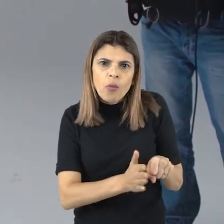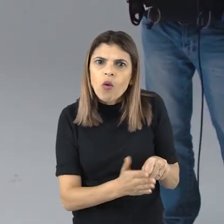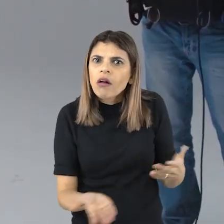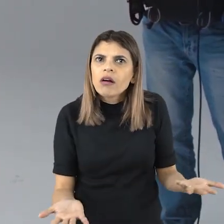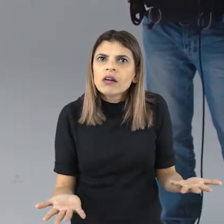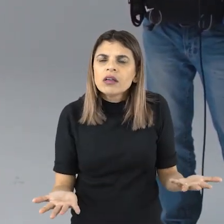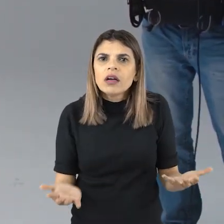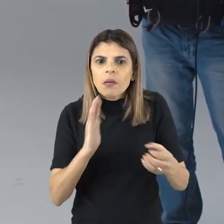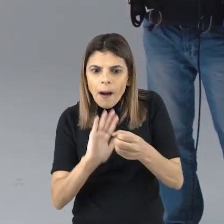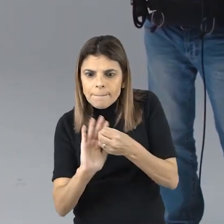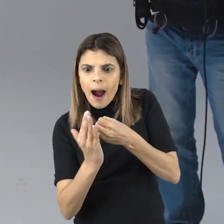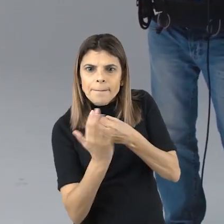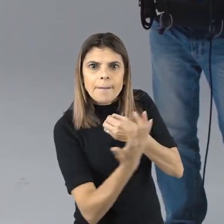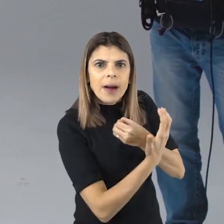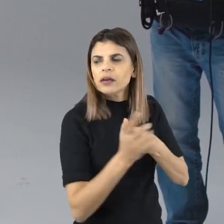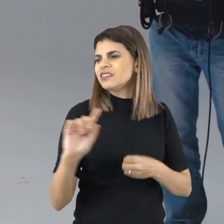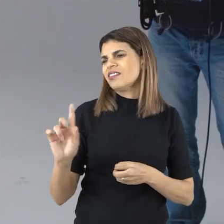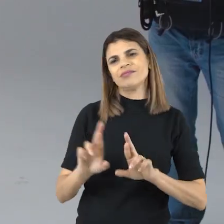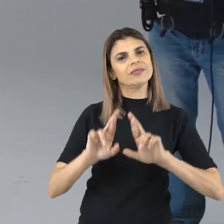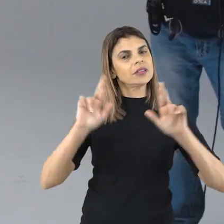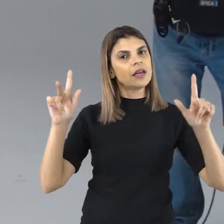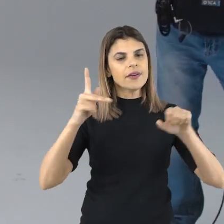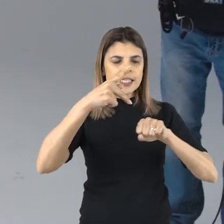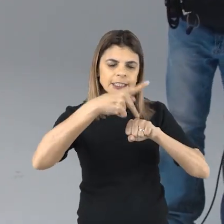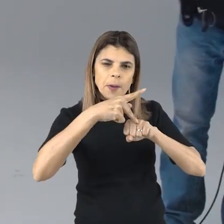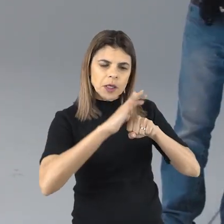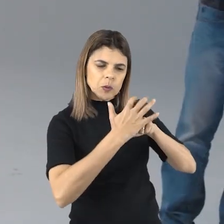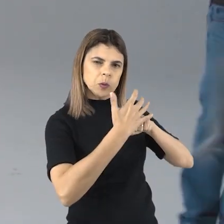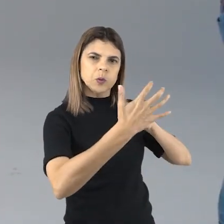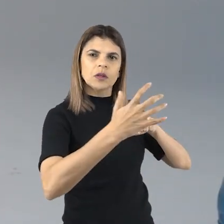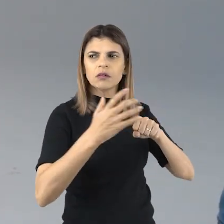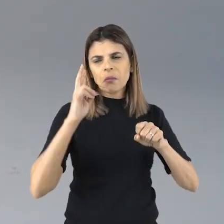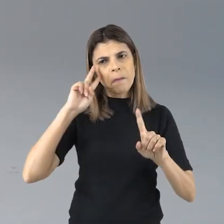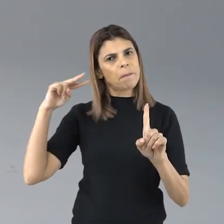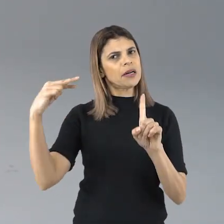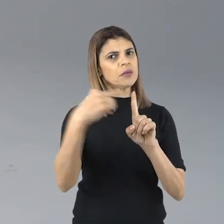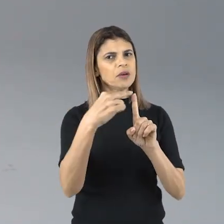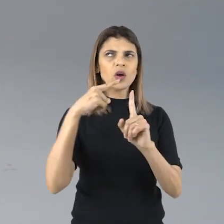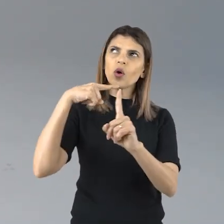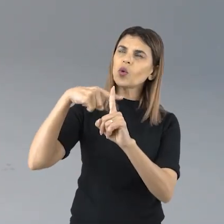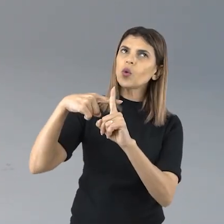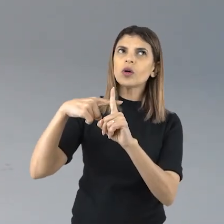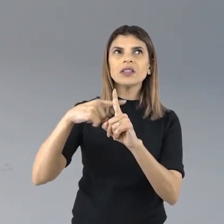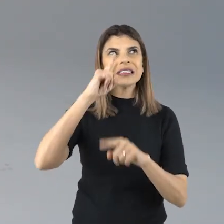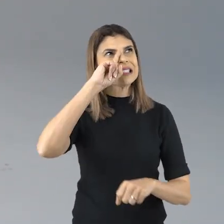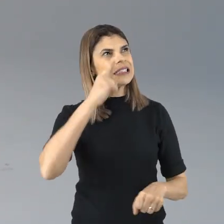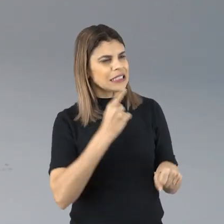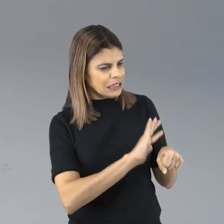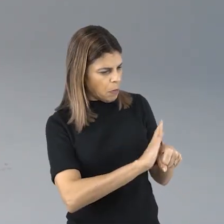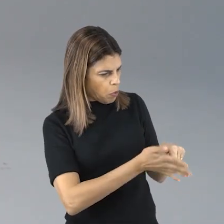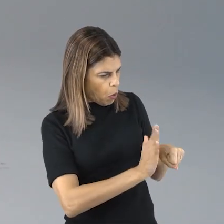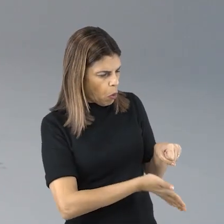não... Estamos tentando tá, descrever mas são coisas diferentes. Ângulos, perspectivas e camadas da cruz. Eu acredito que cebolas